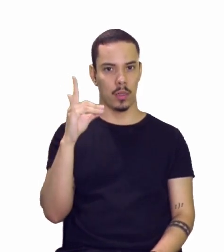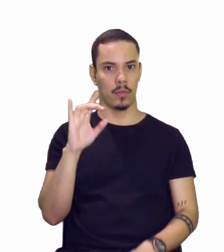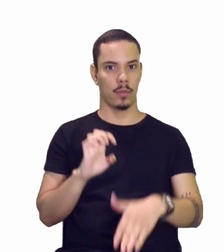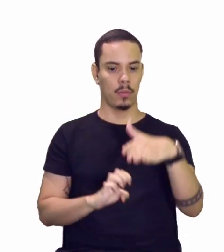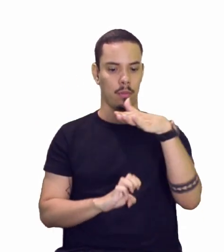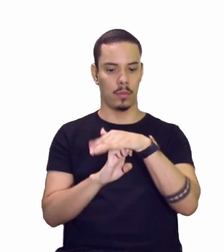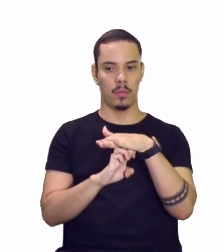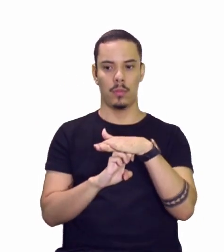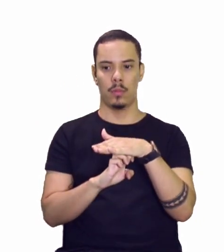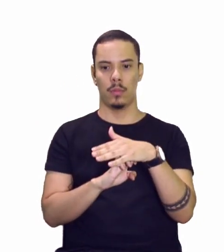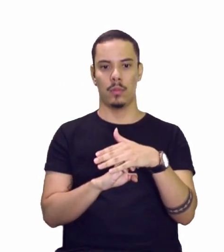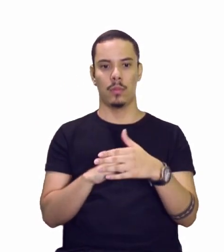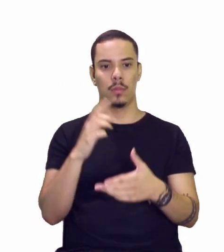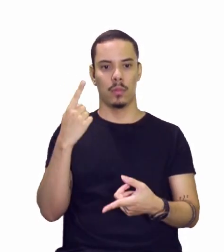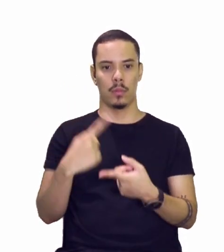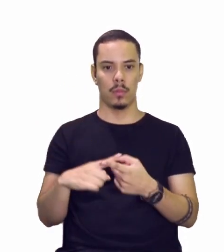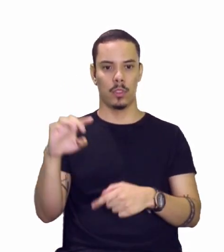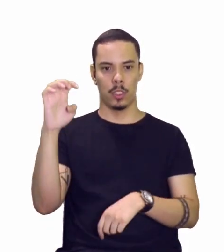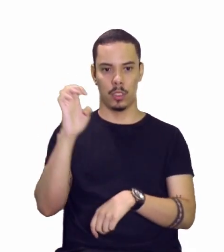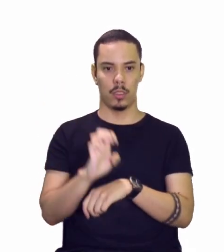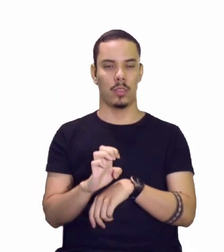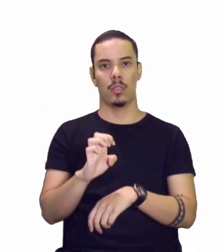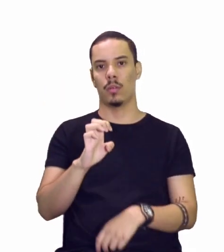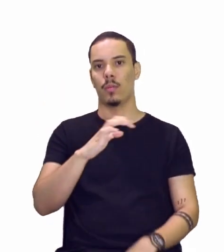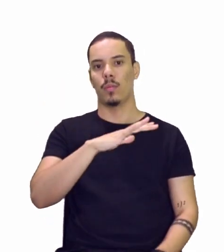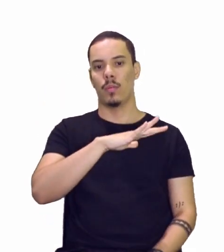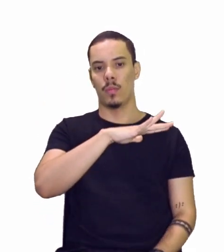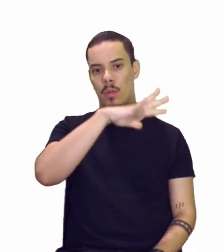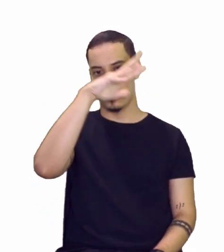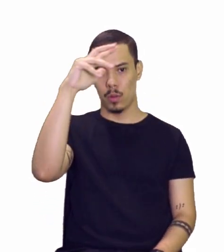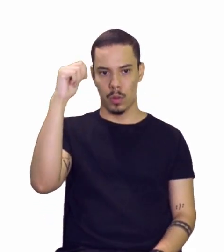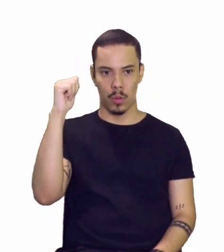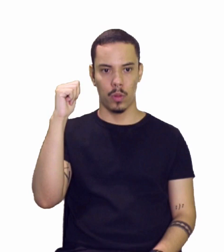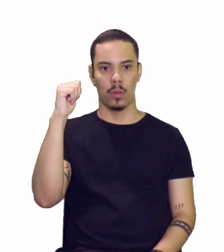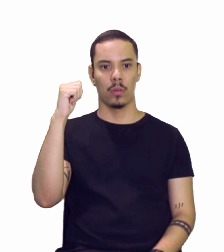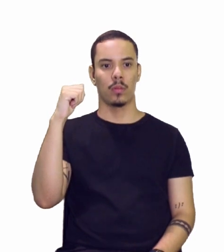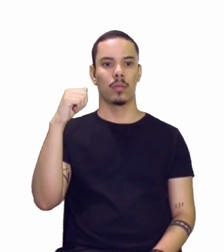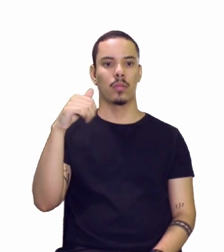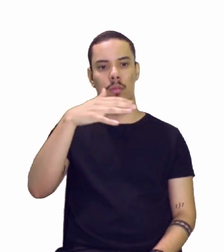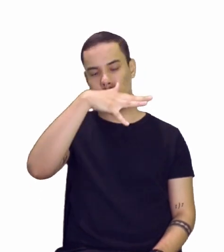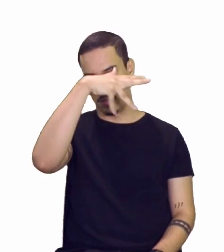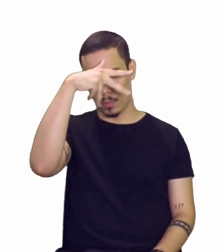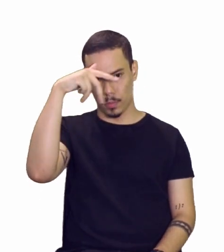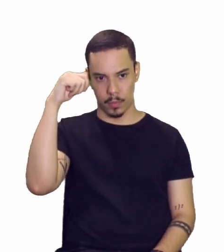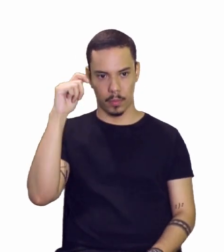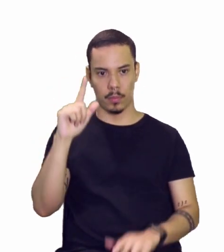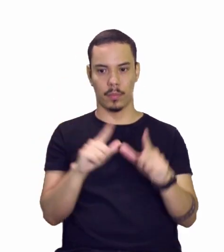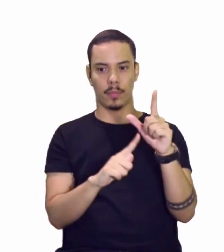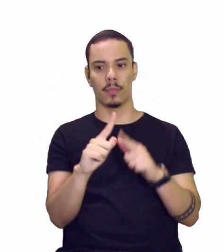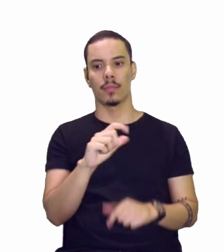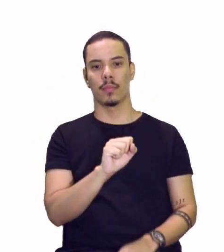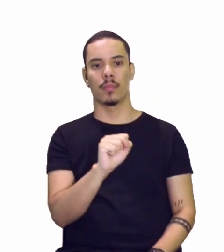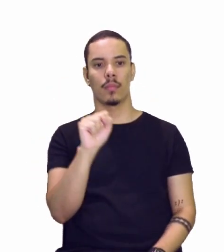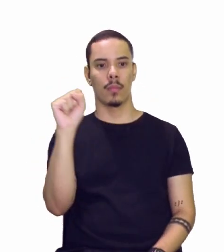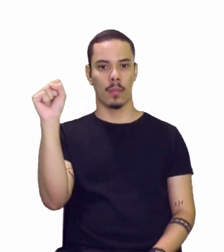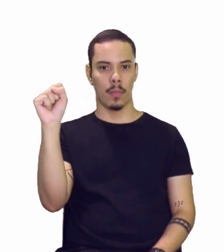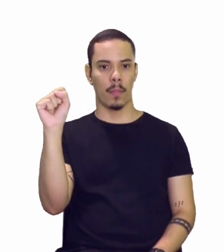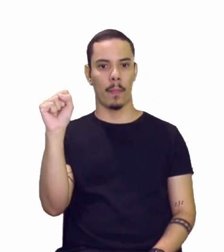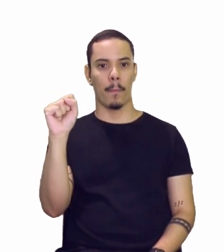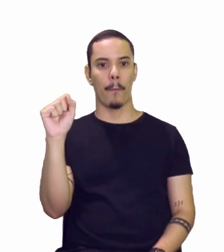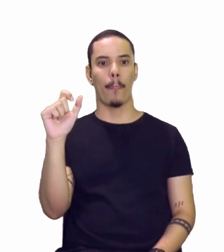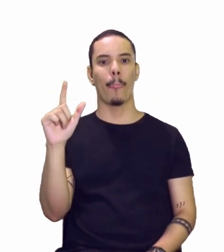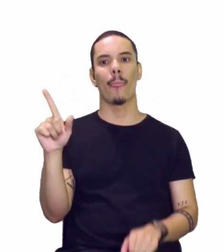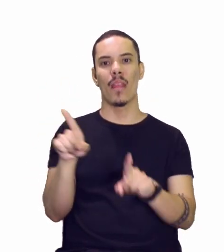estado-nação, porque nós temos o estado brasileiro Mato Grosso, Amazonas e Acre. Como eu vejo alguém dizendo que é